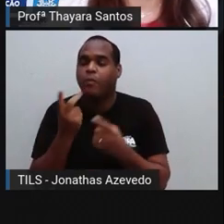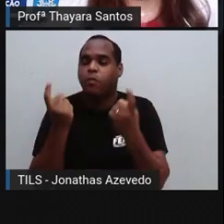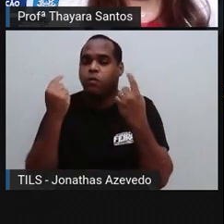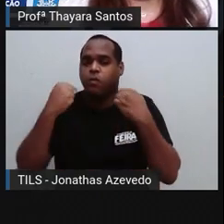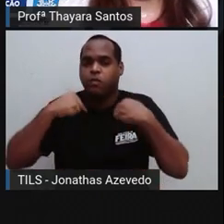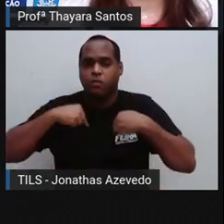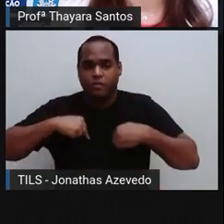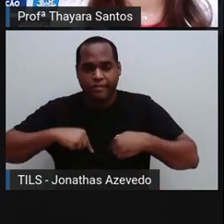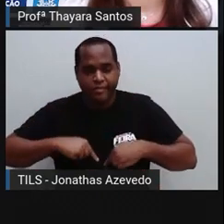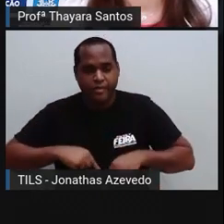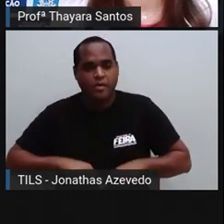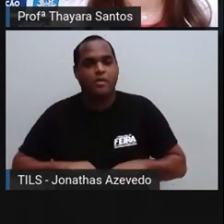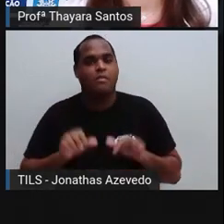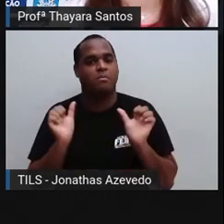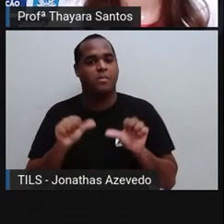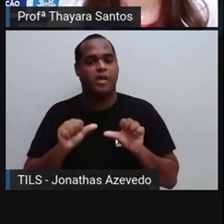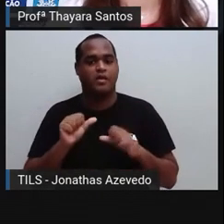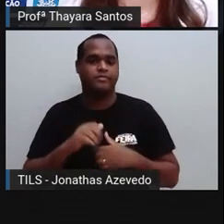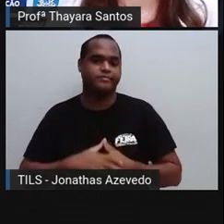provocando.